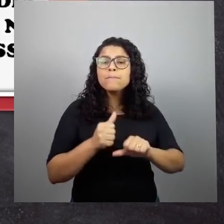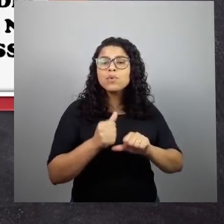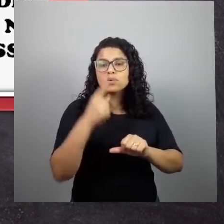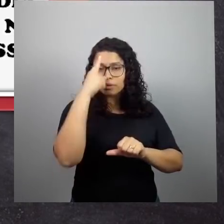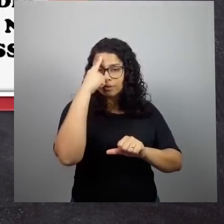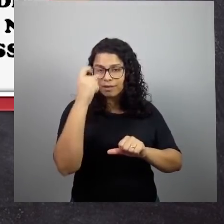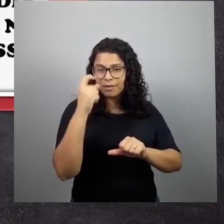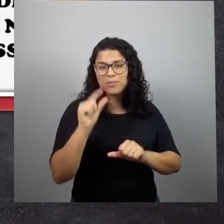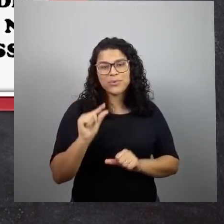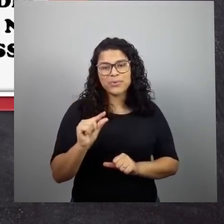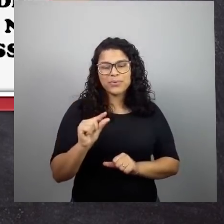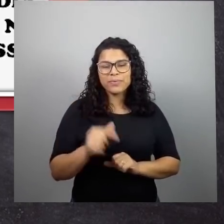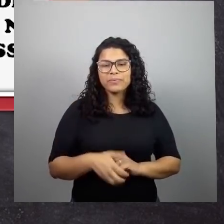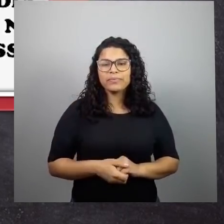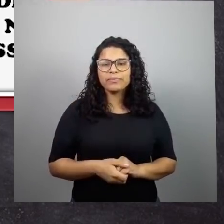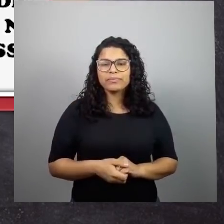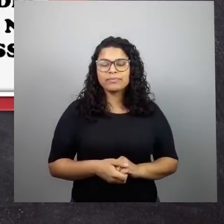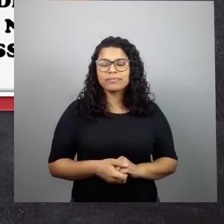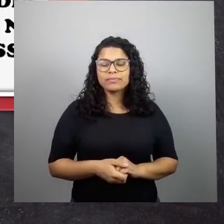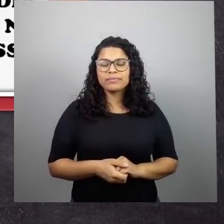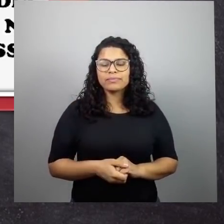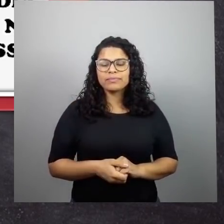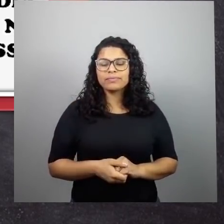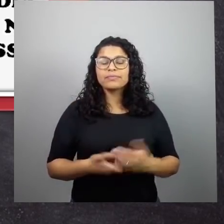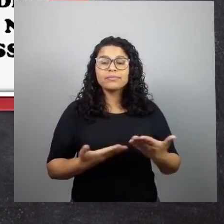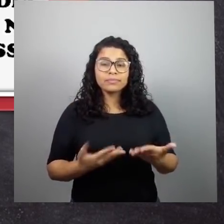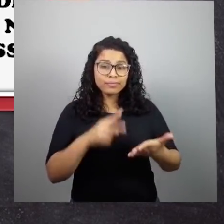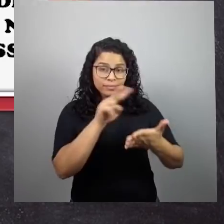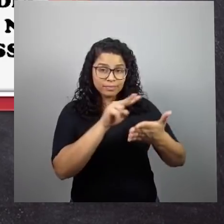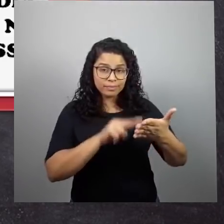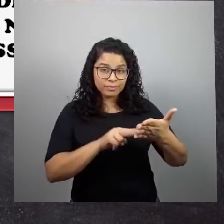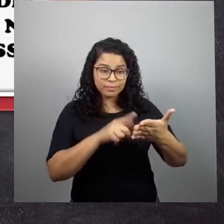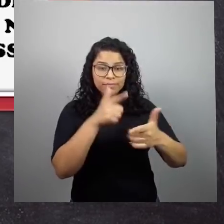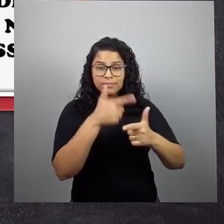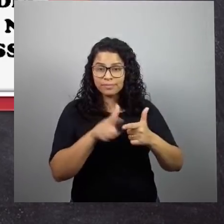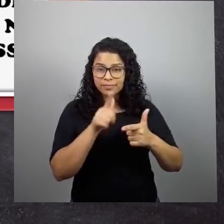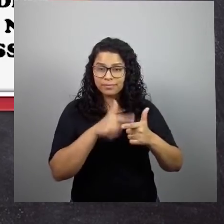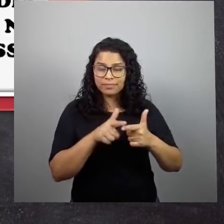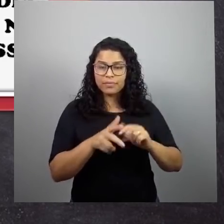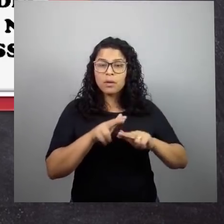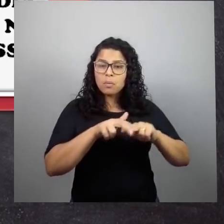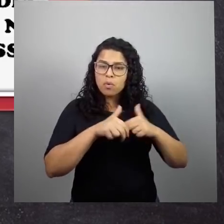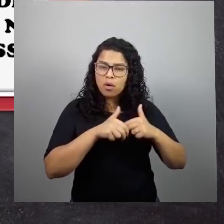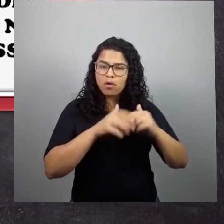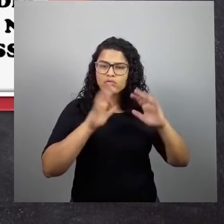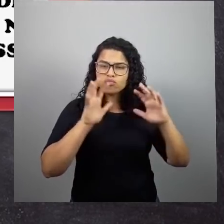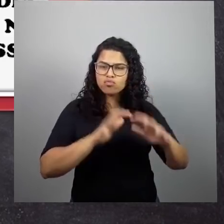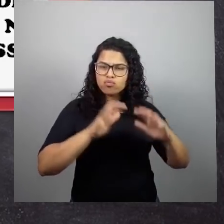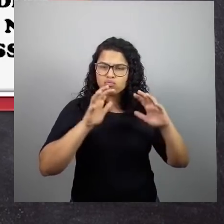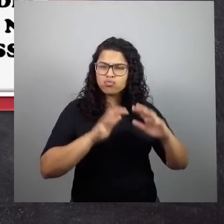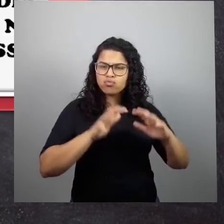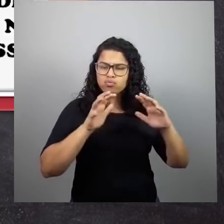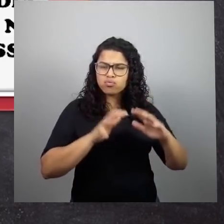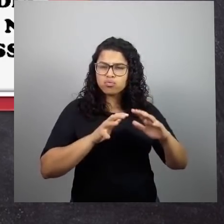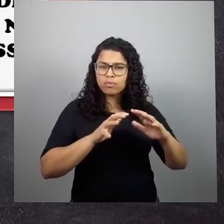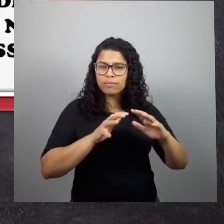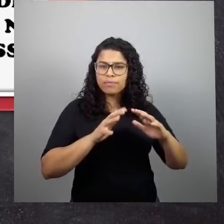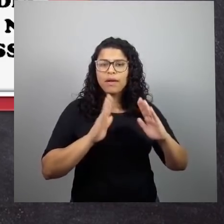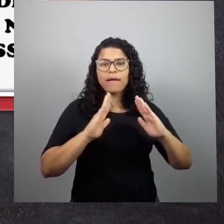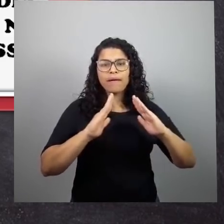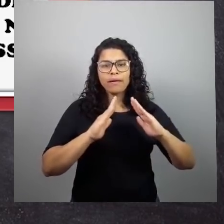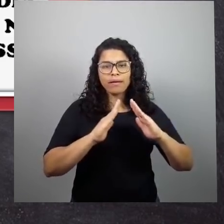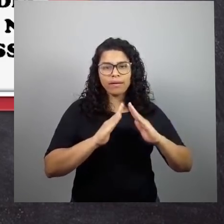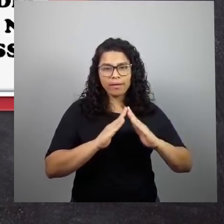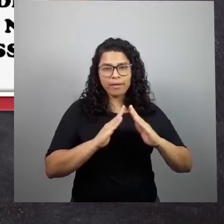ideia. Então, vamos entender aqui neste problema. Por causa da chuva forte, a